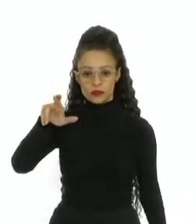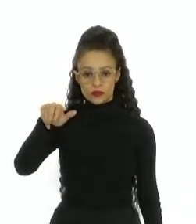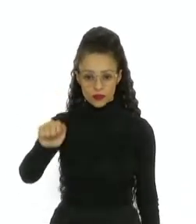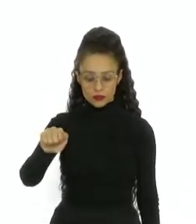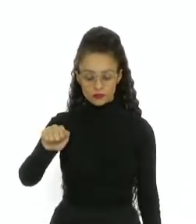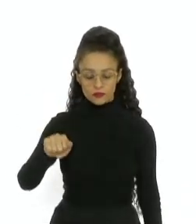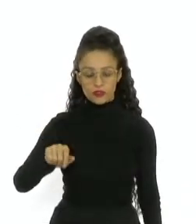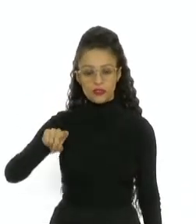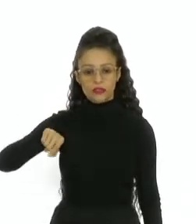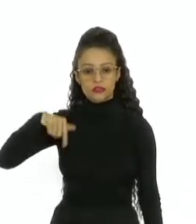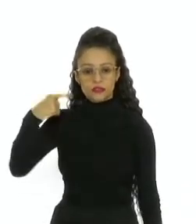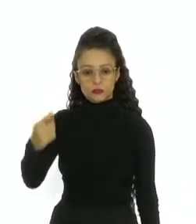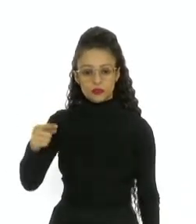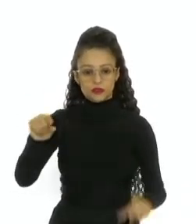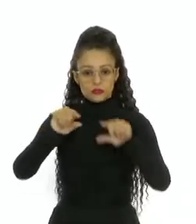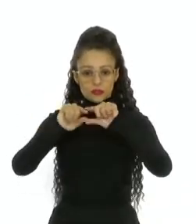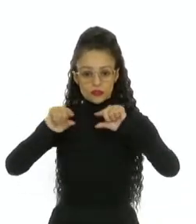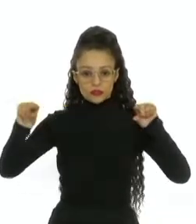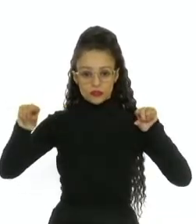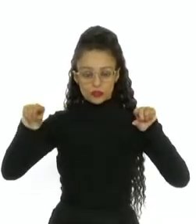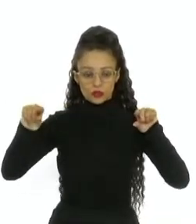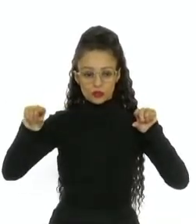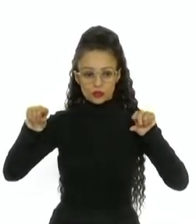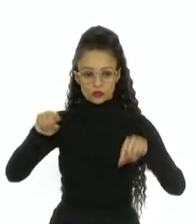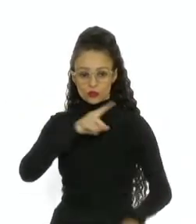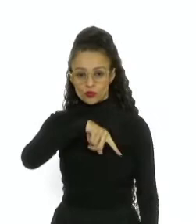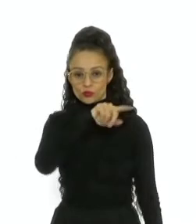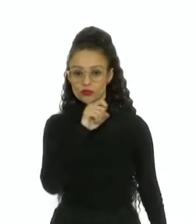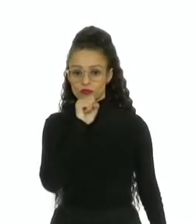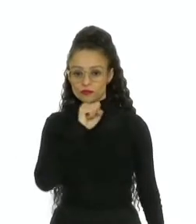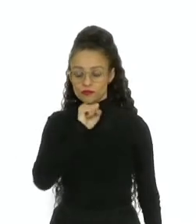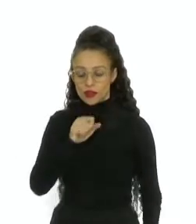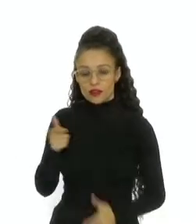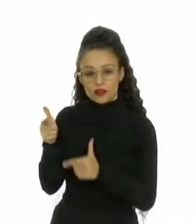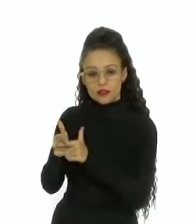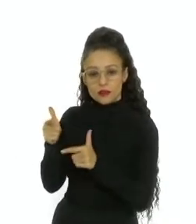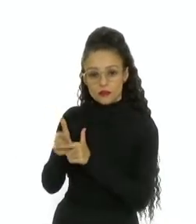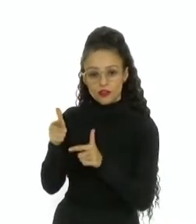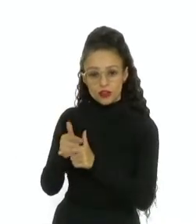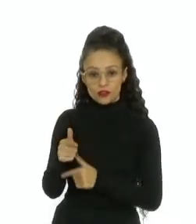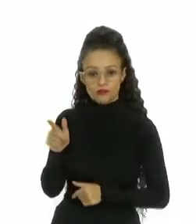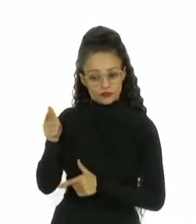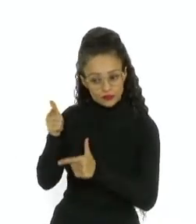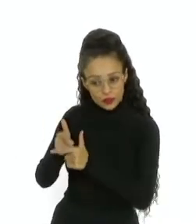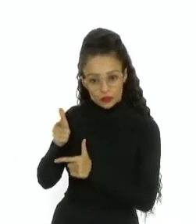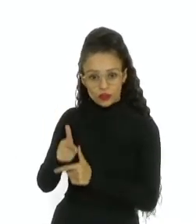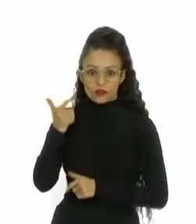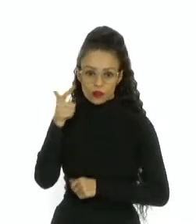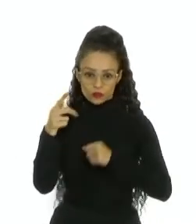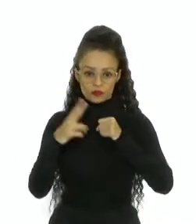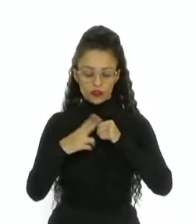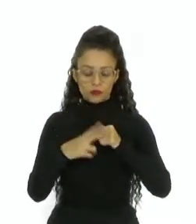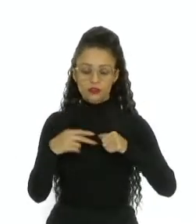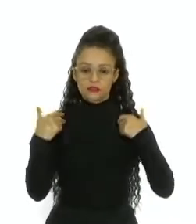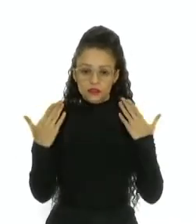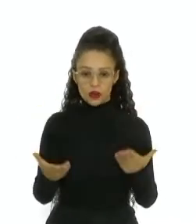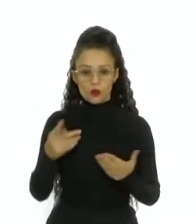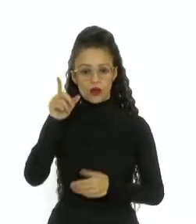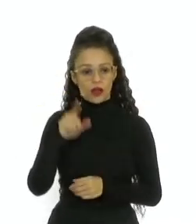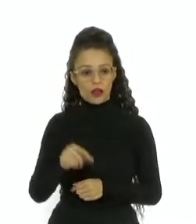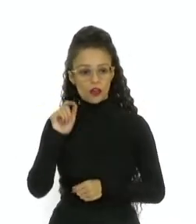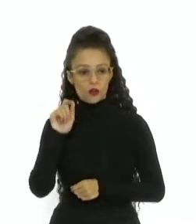E no segundo ali, trecho, os mais velhos debochavam de mim. Debochavam é outro verbo, portanto,